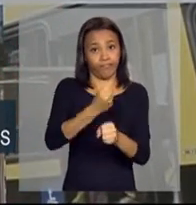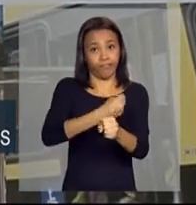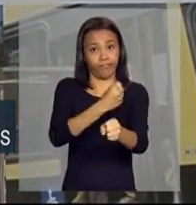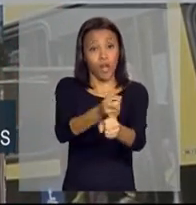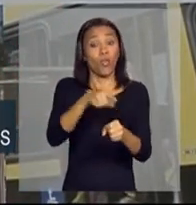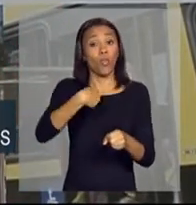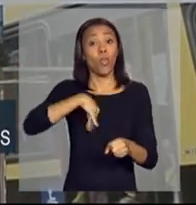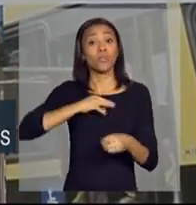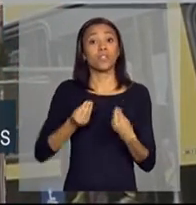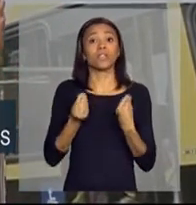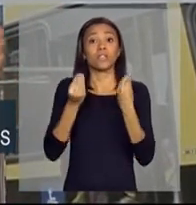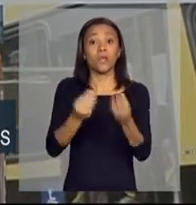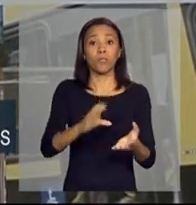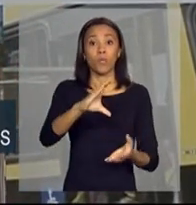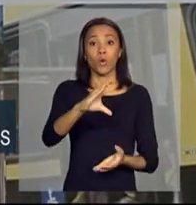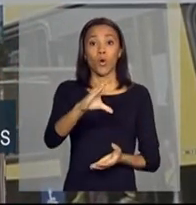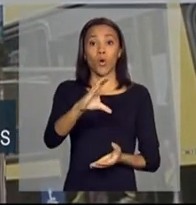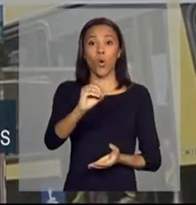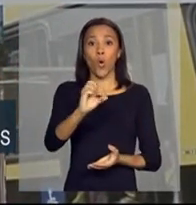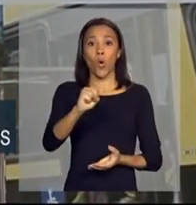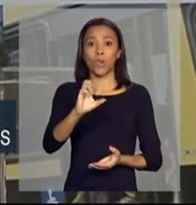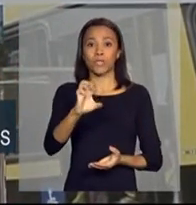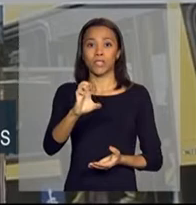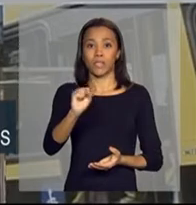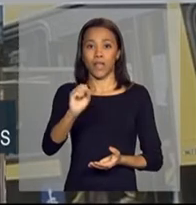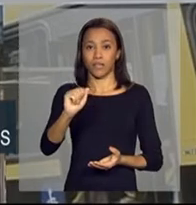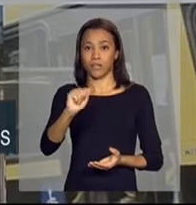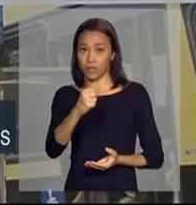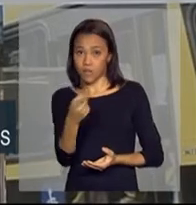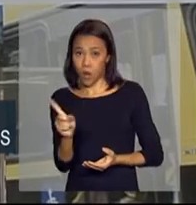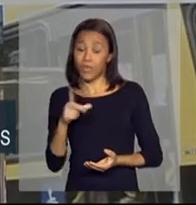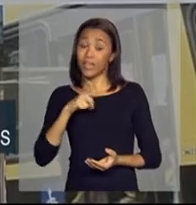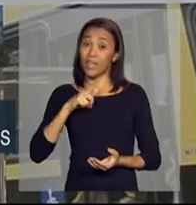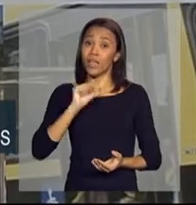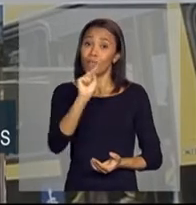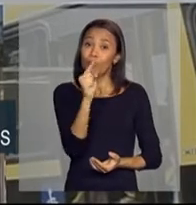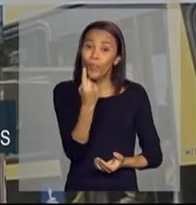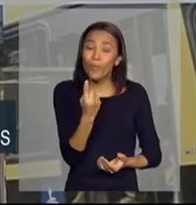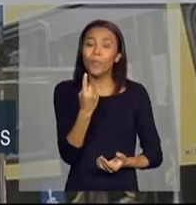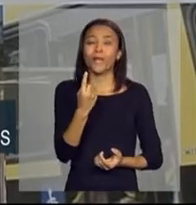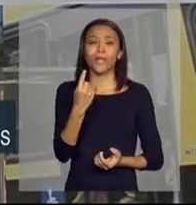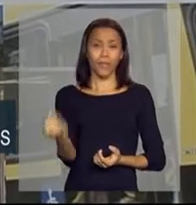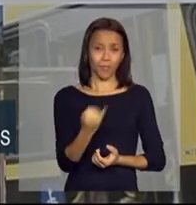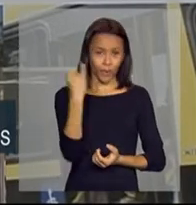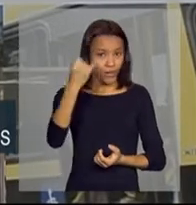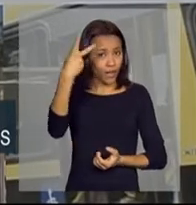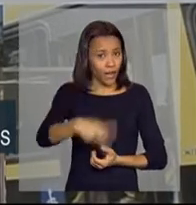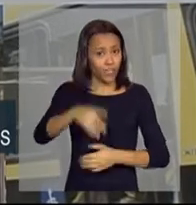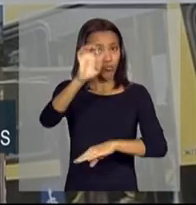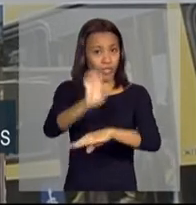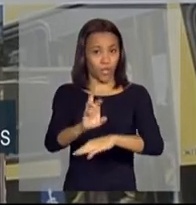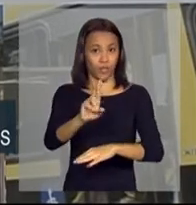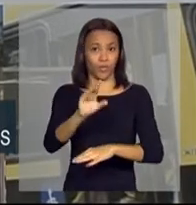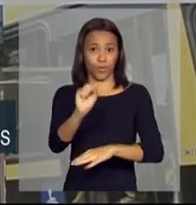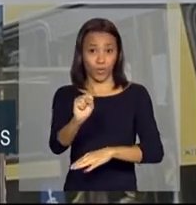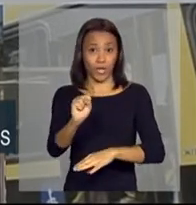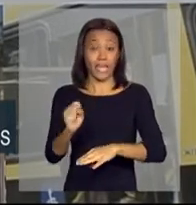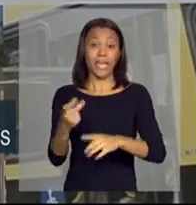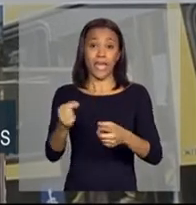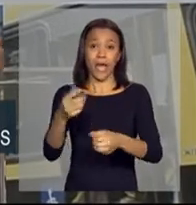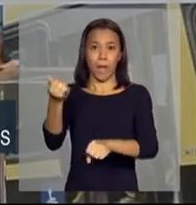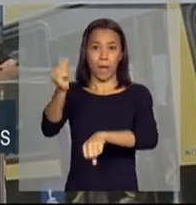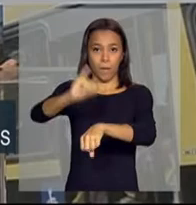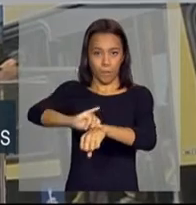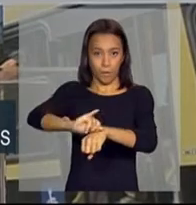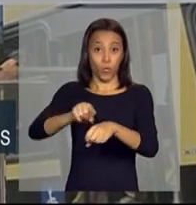de concessão. E tem uma ferrovia em especial que é muito importante para o Rio Grande do Sul, que é a ligação Porto